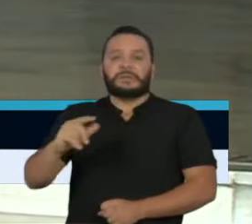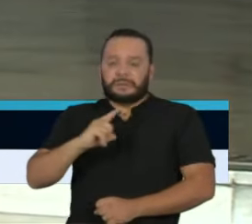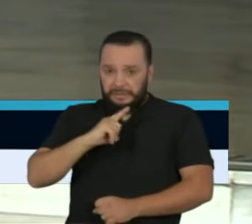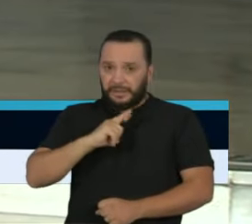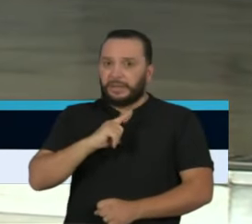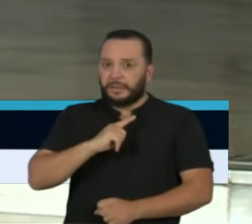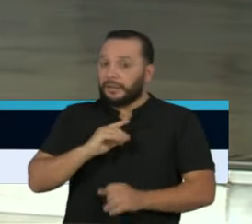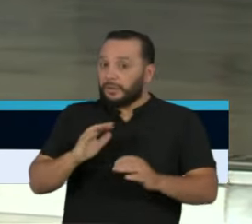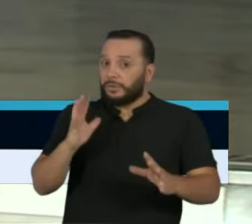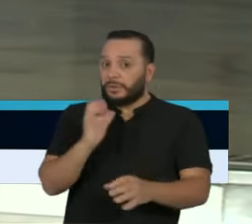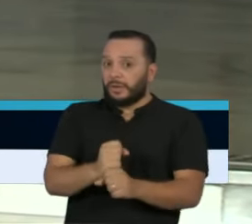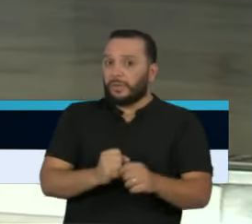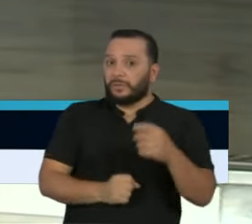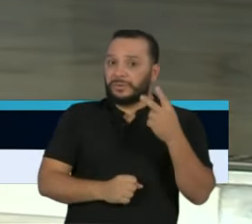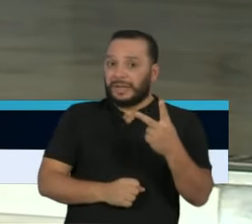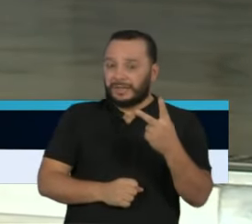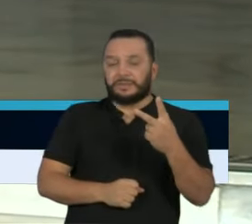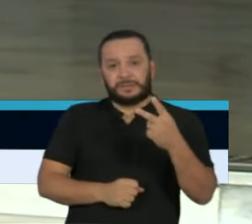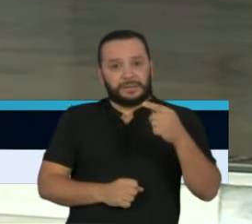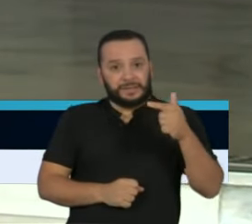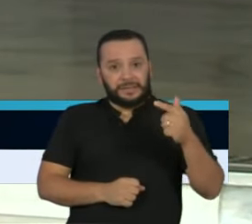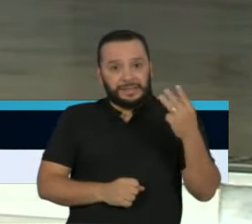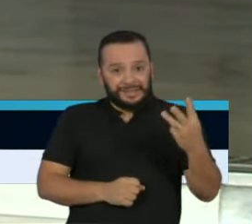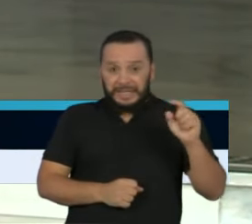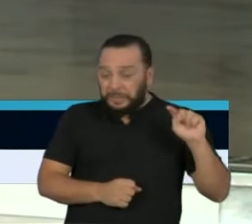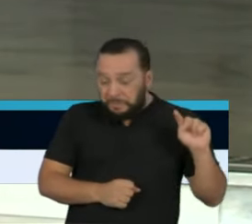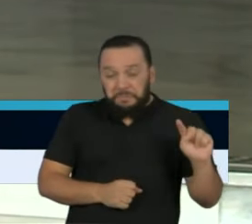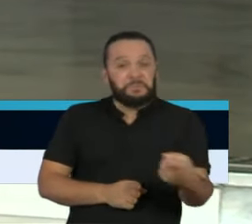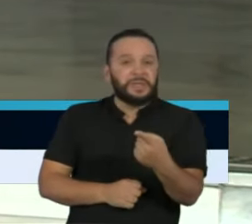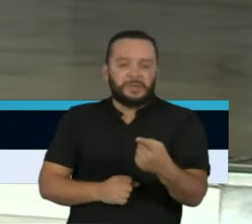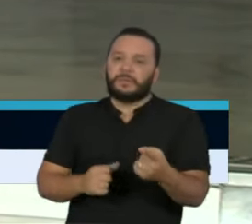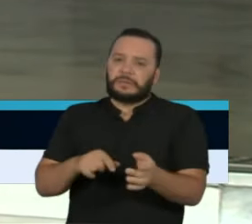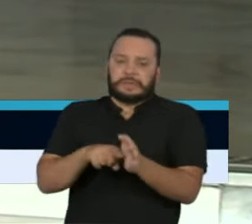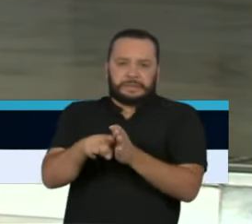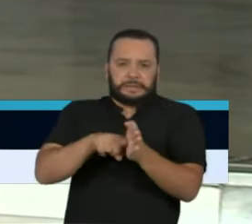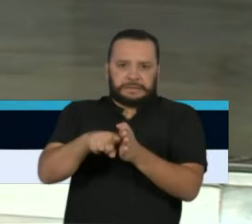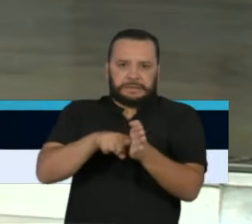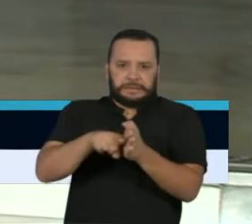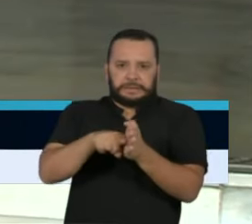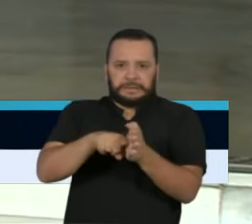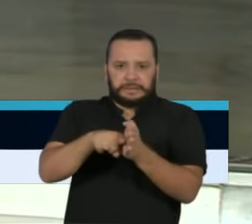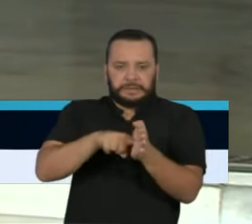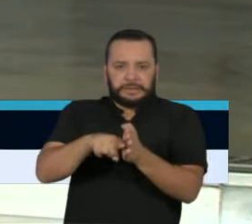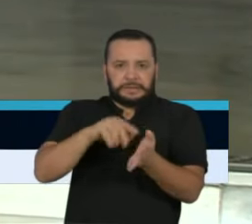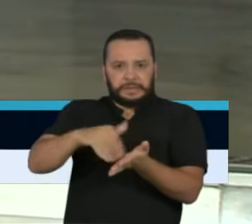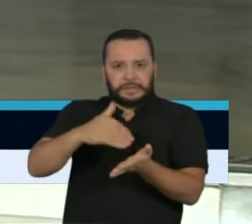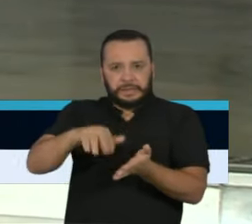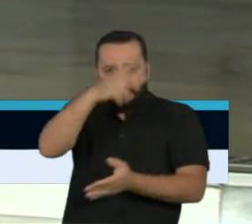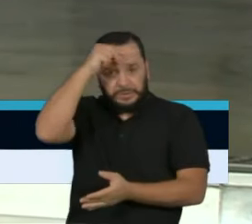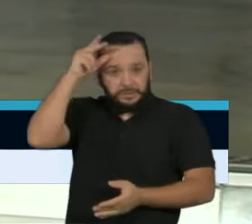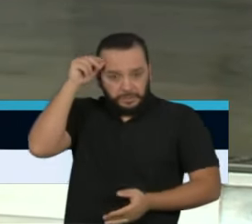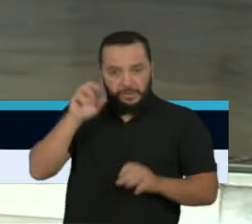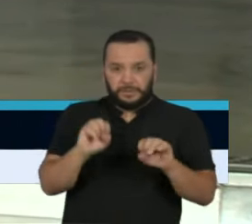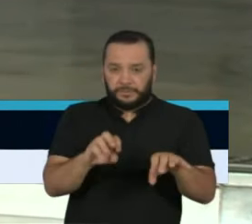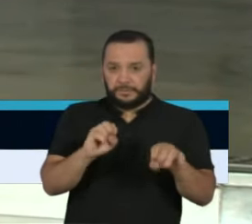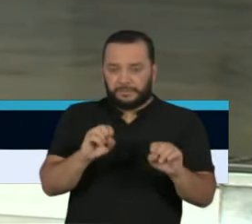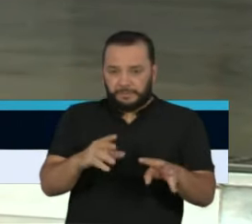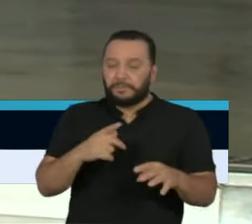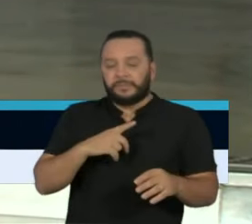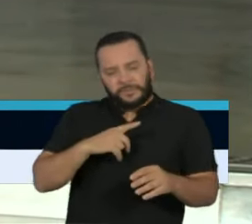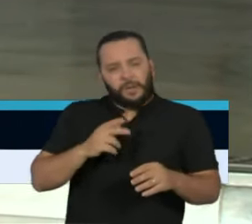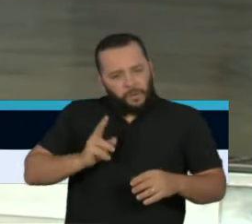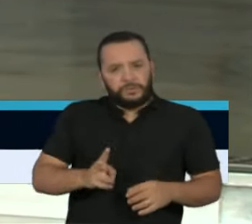esses 273 mil elencados pela Secretaria Municipal de Educação, para continuar a receber